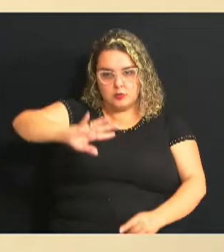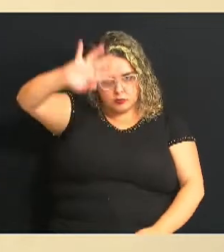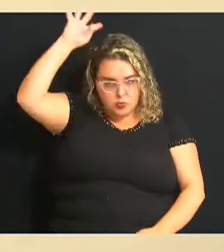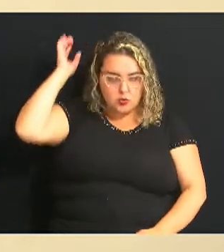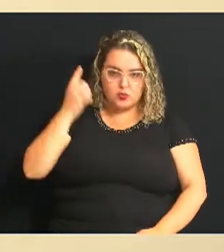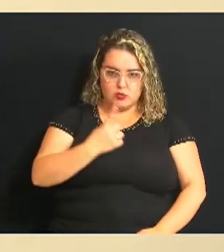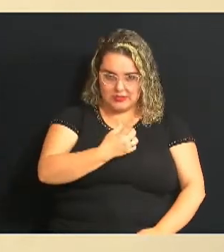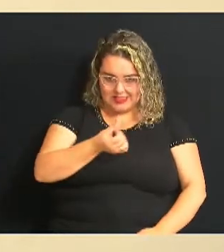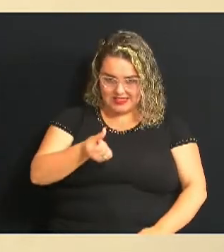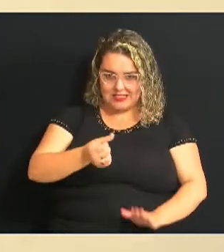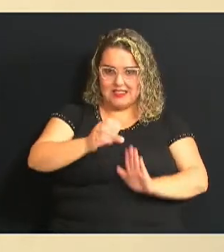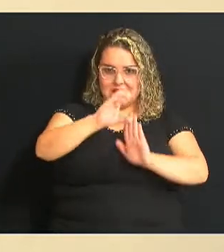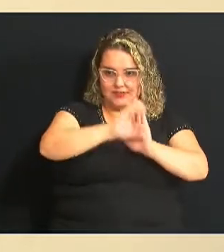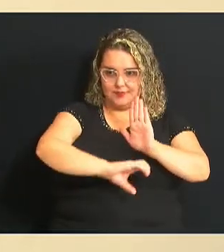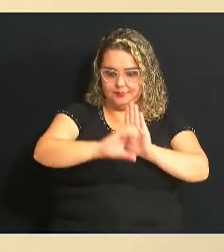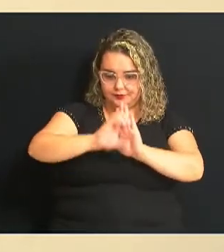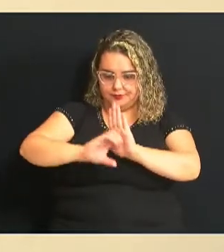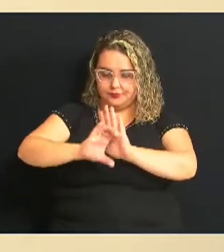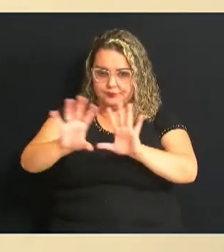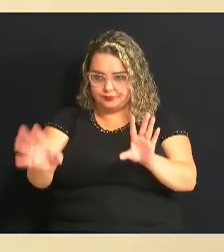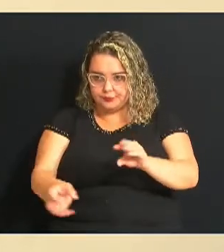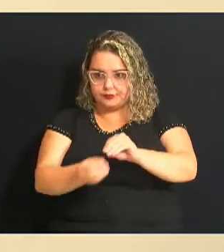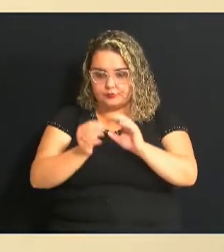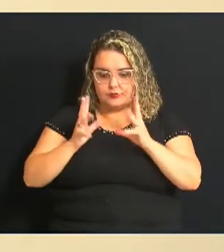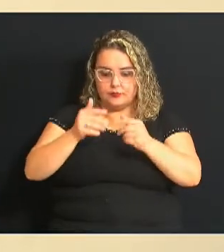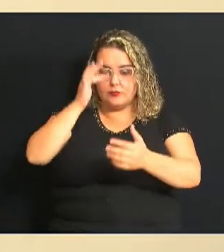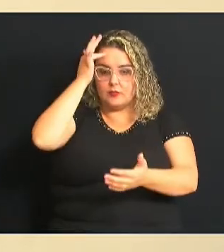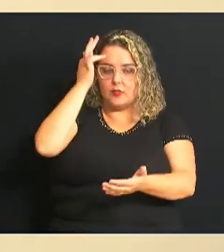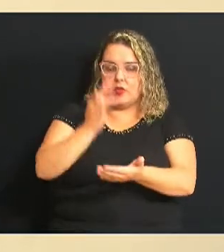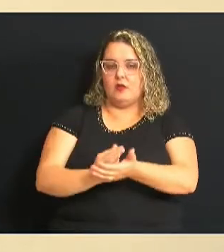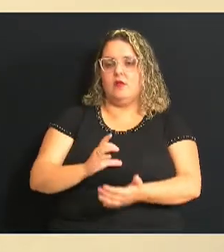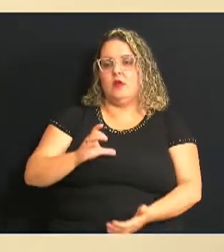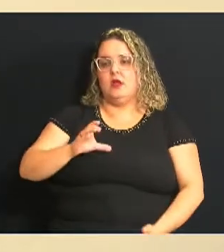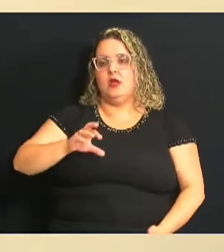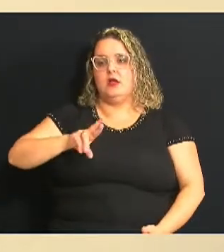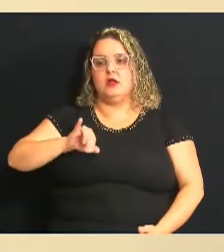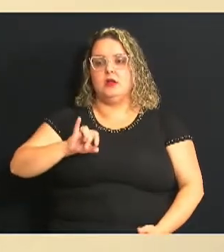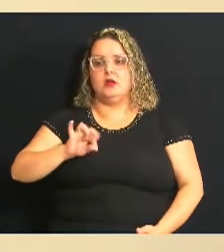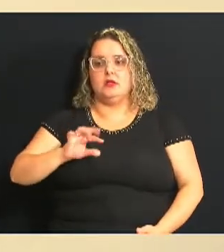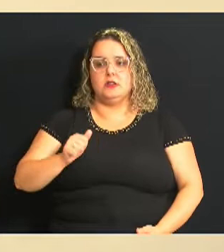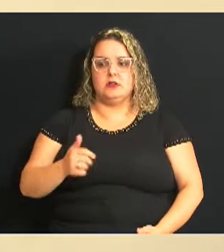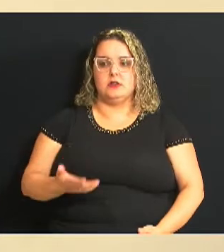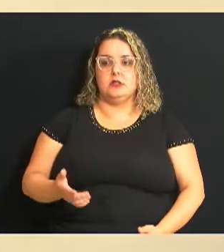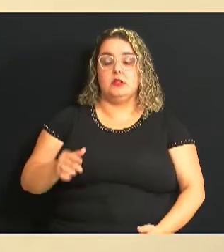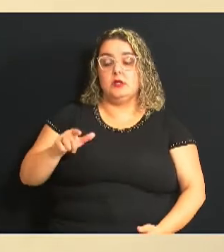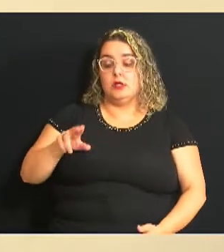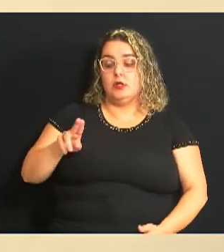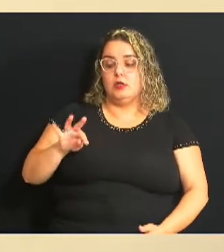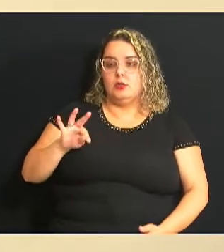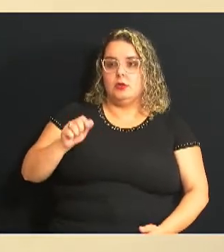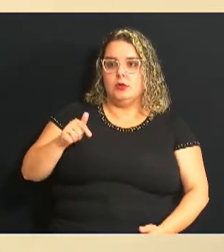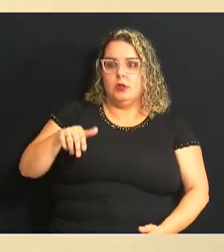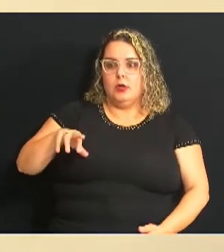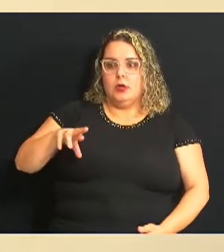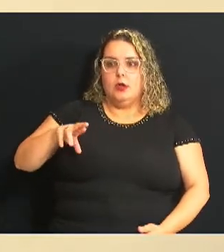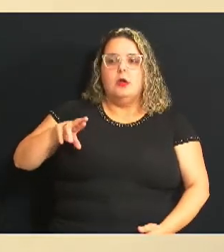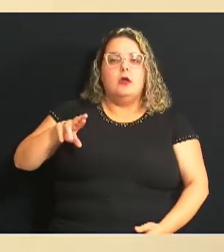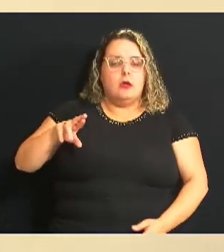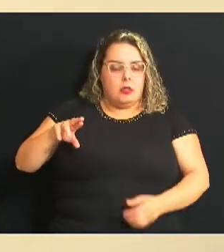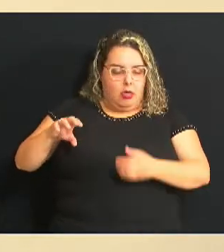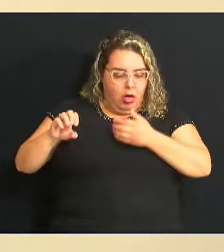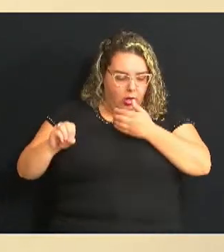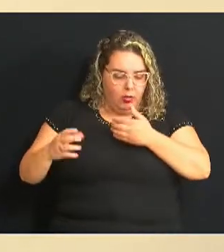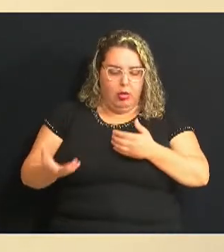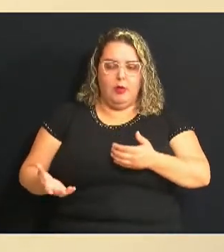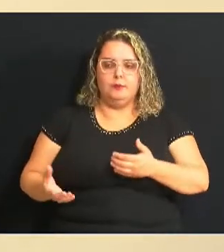capítulos, sintetiza toda a fé cristã. E Lutero, lendo Romanos 1,17, porque